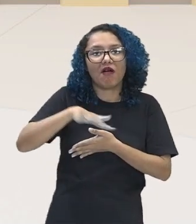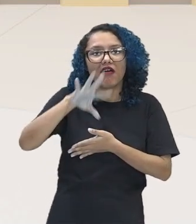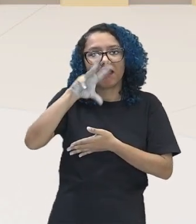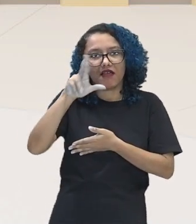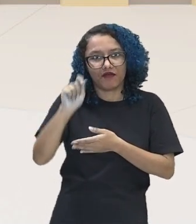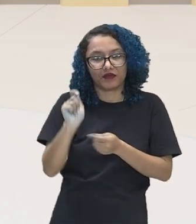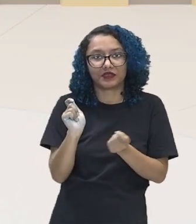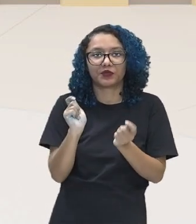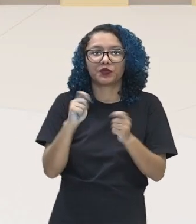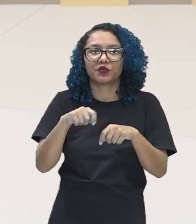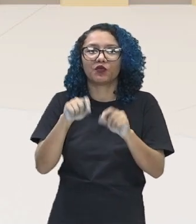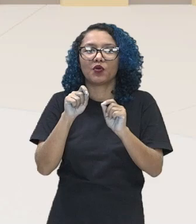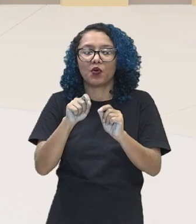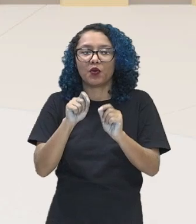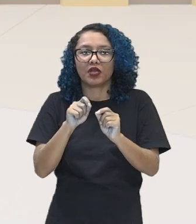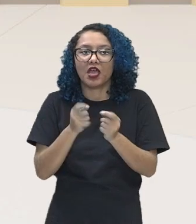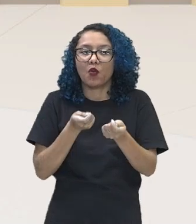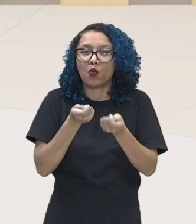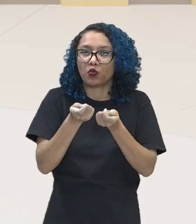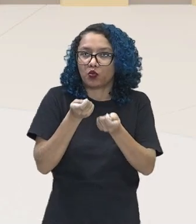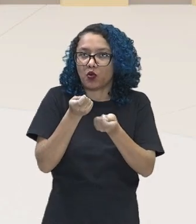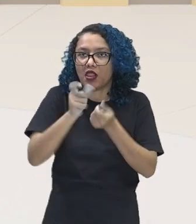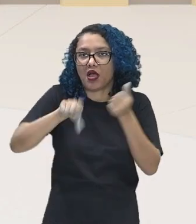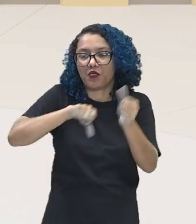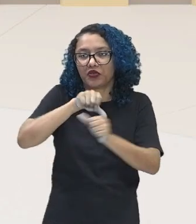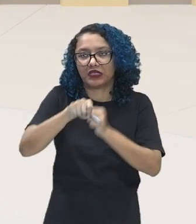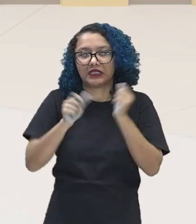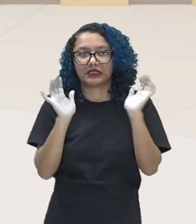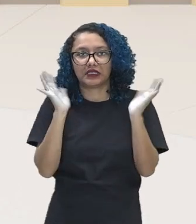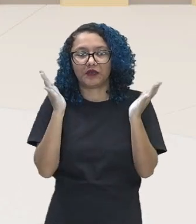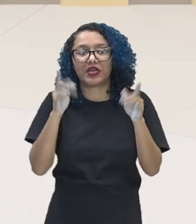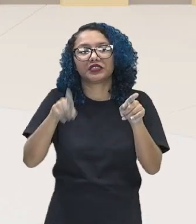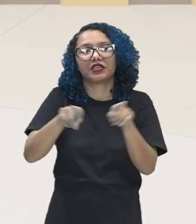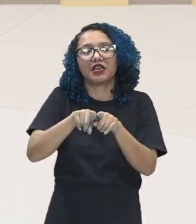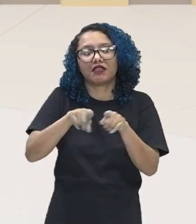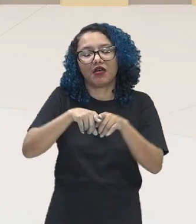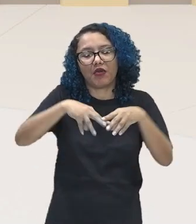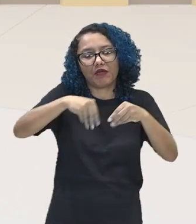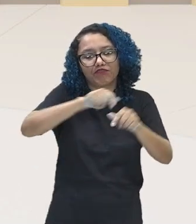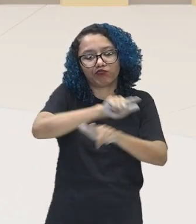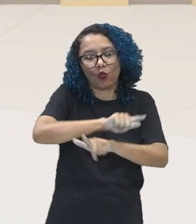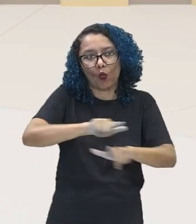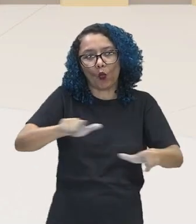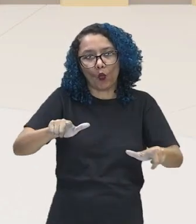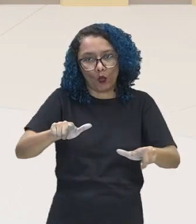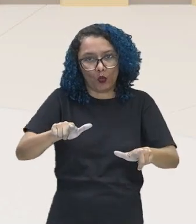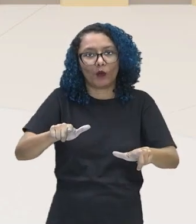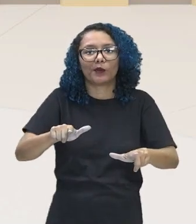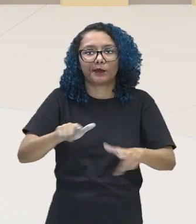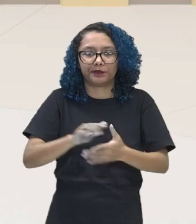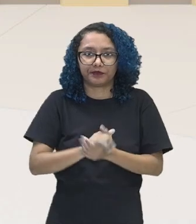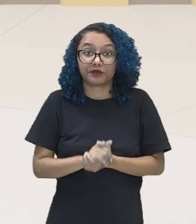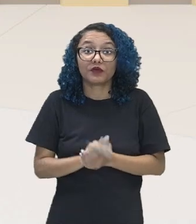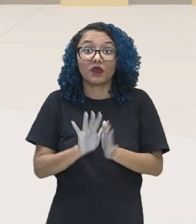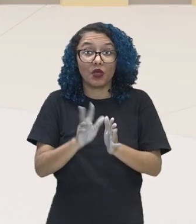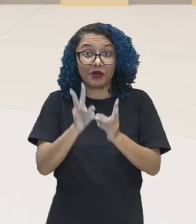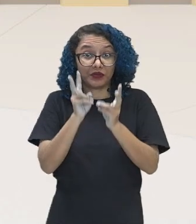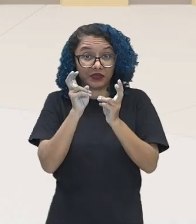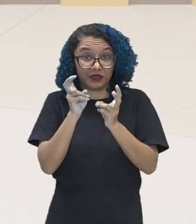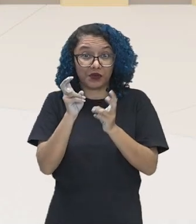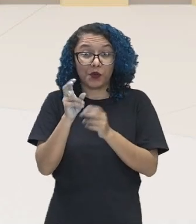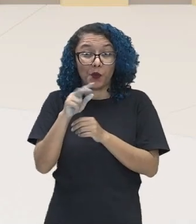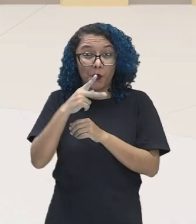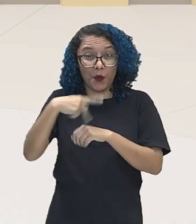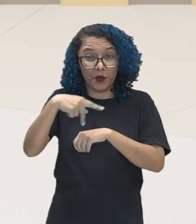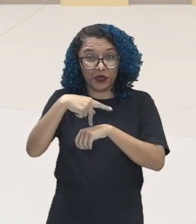da mudança climática e a desertificação. Então, note que num país todo